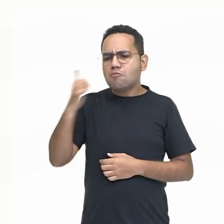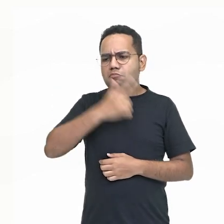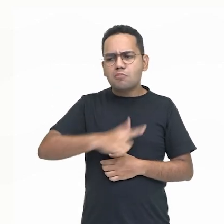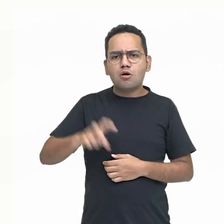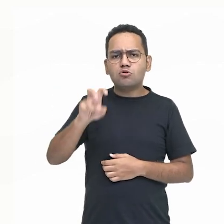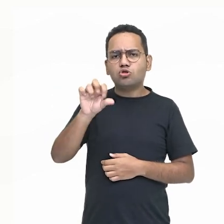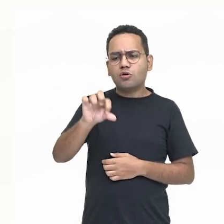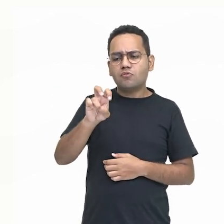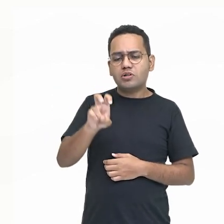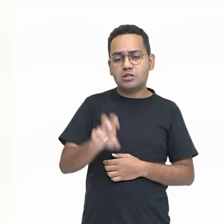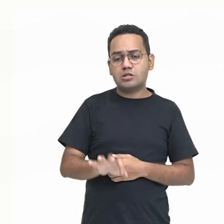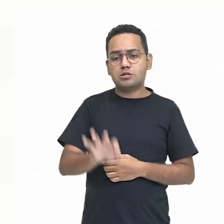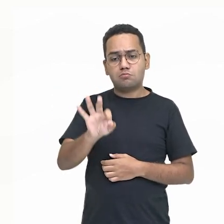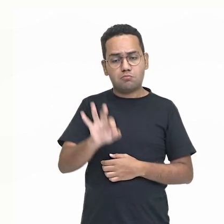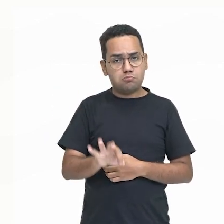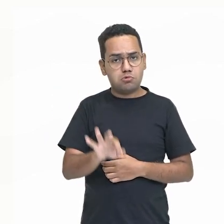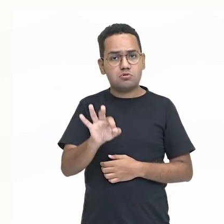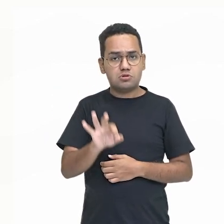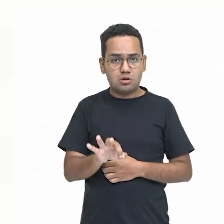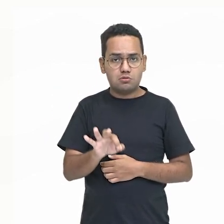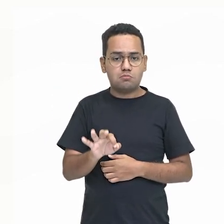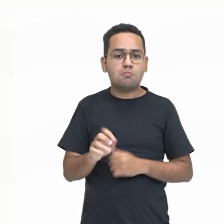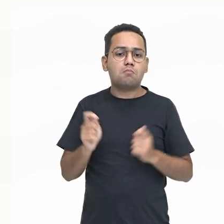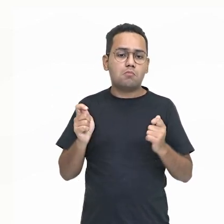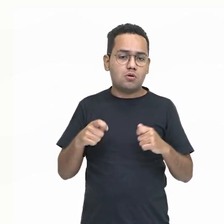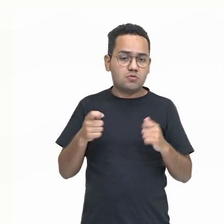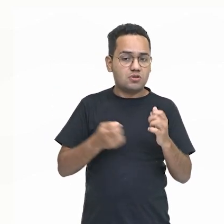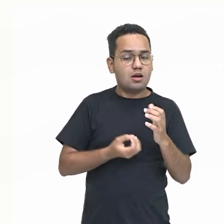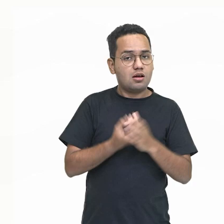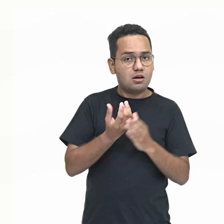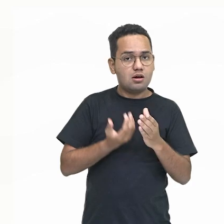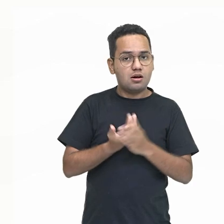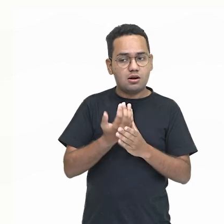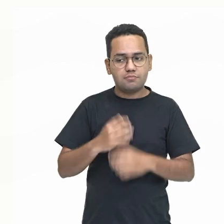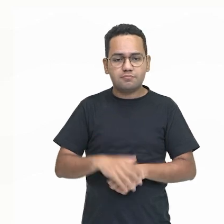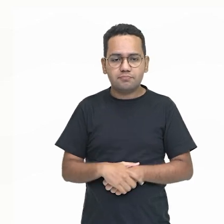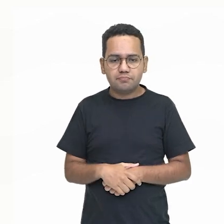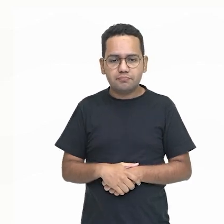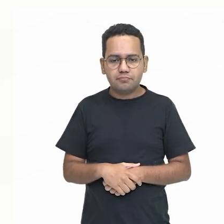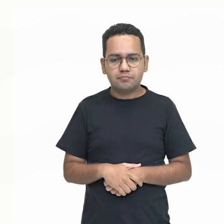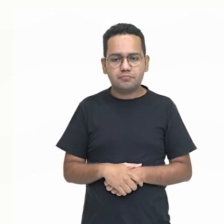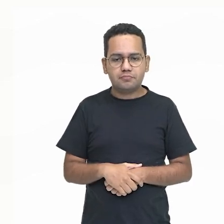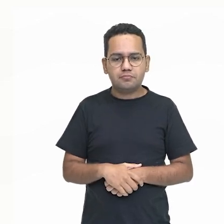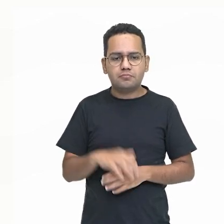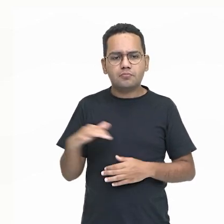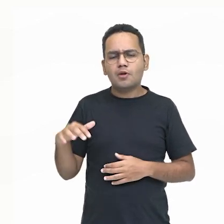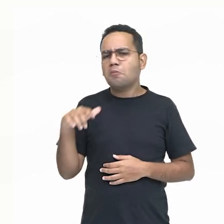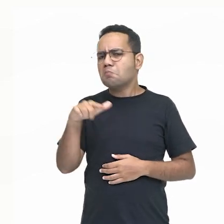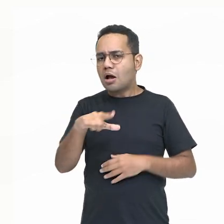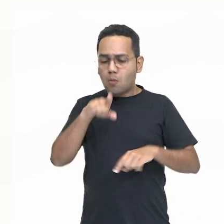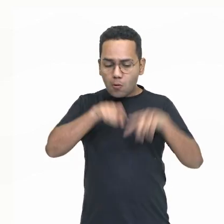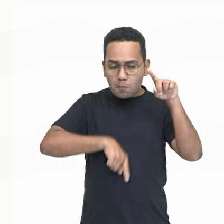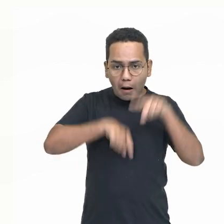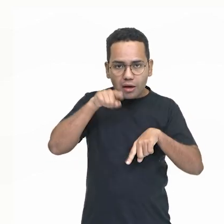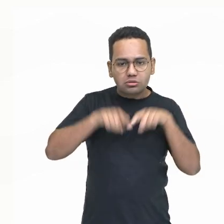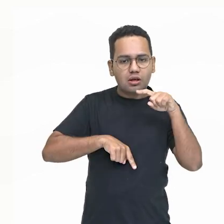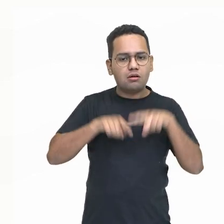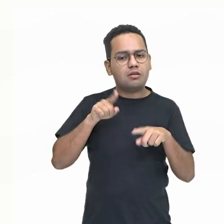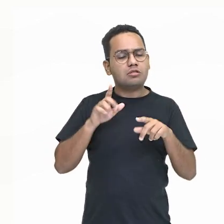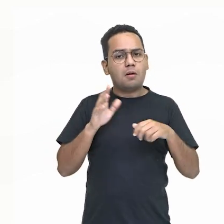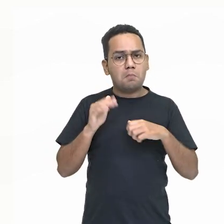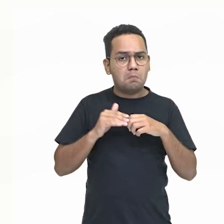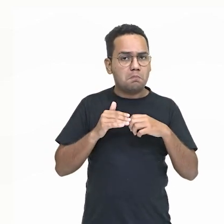95% na conta de luz. Possui uma vida útil de mais de 20 anos, com